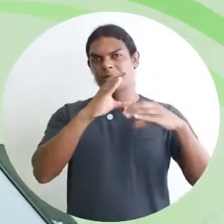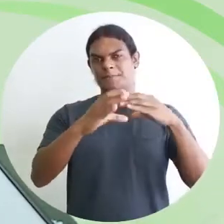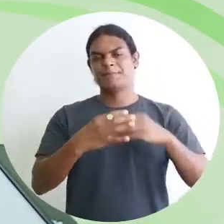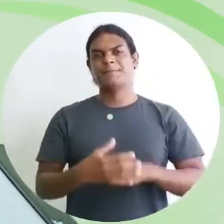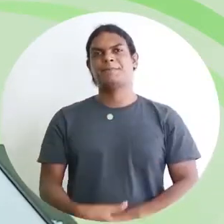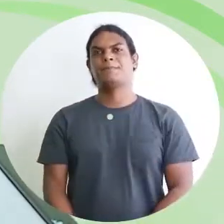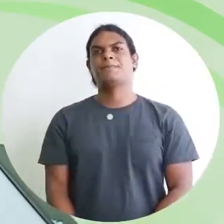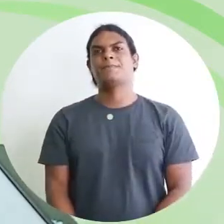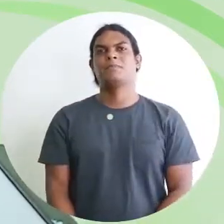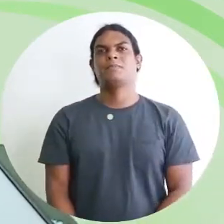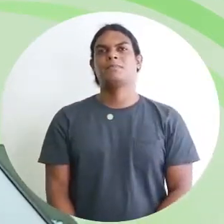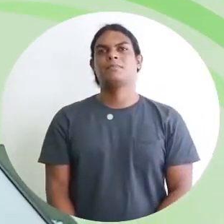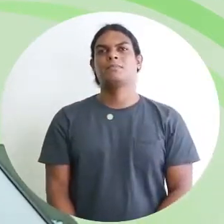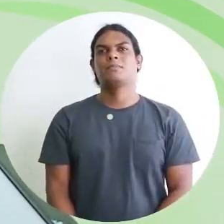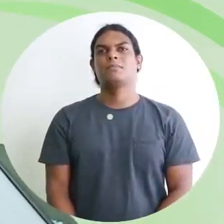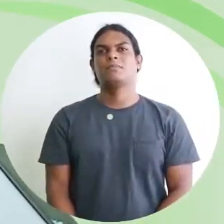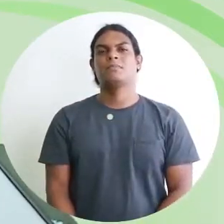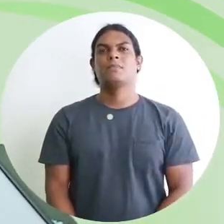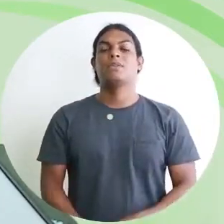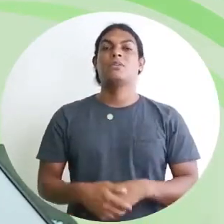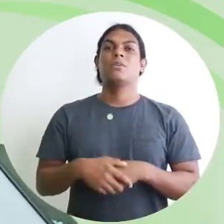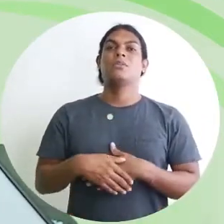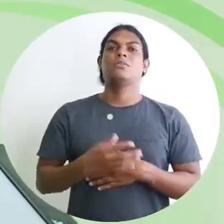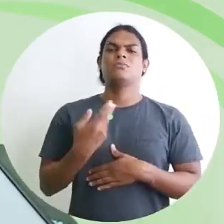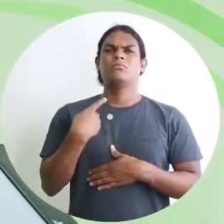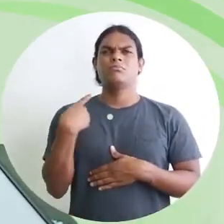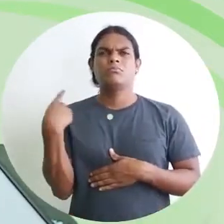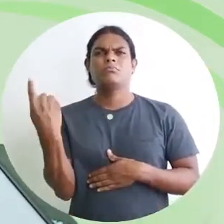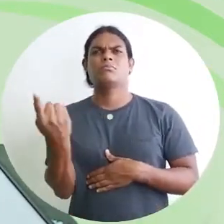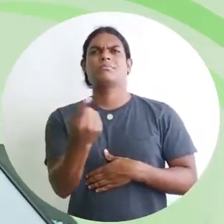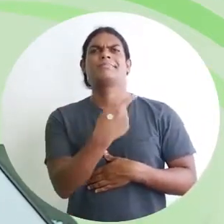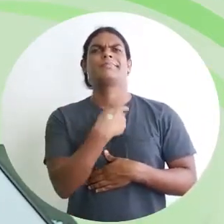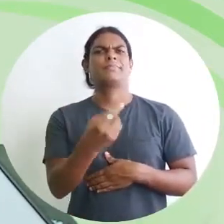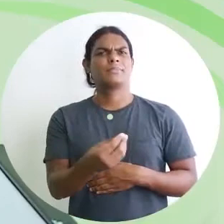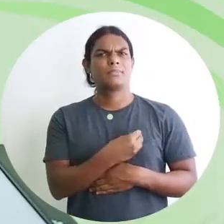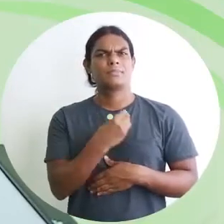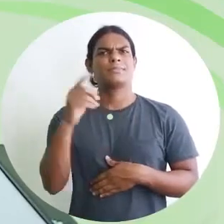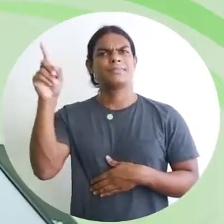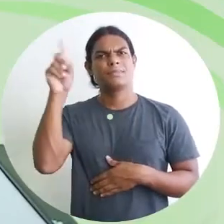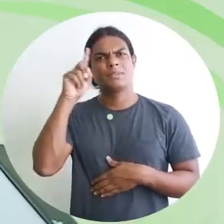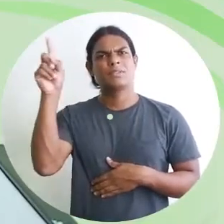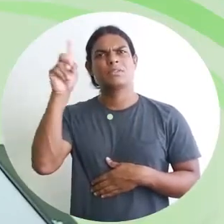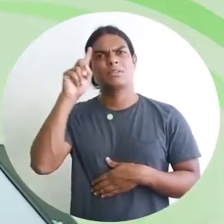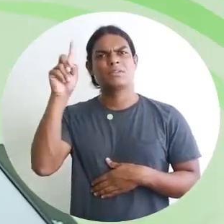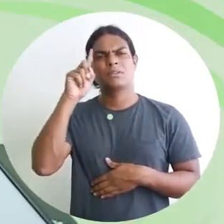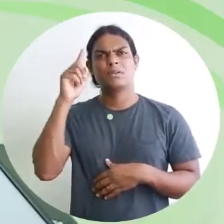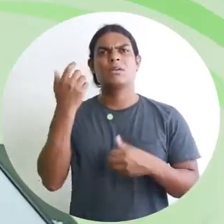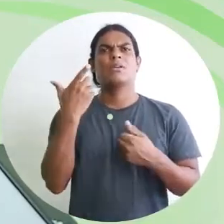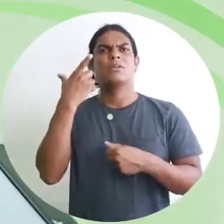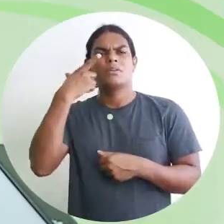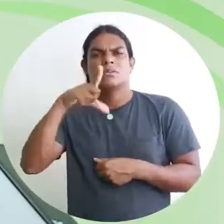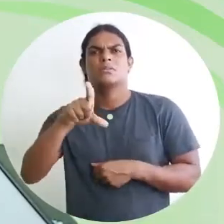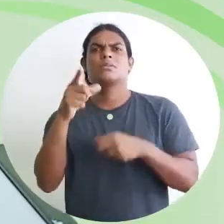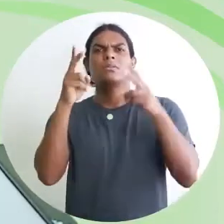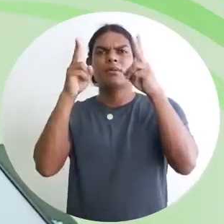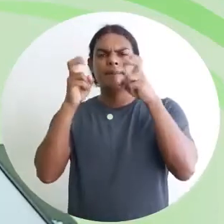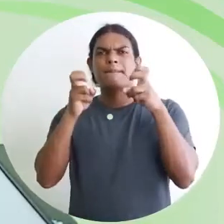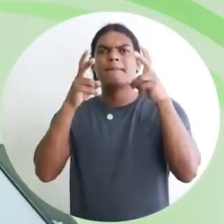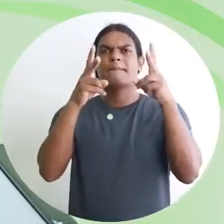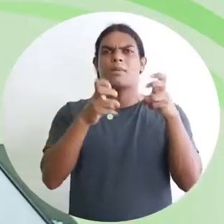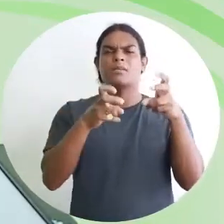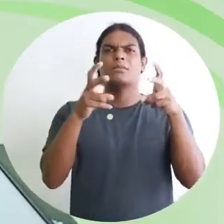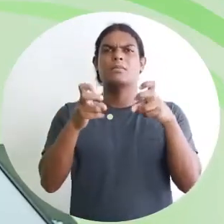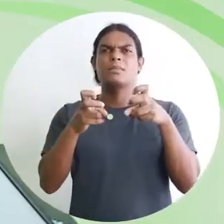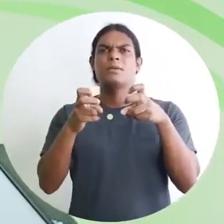Então, no nosso cotidiano, a gente consegue perceber talvez você